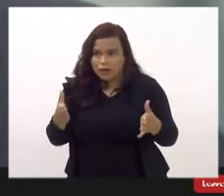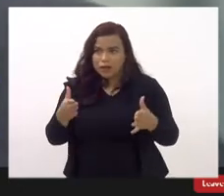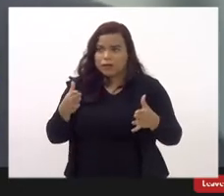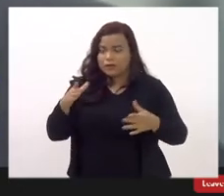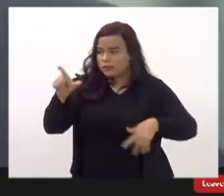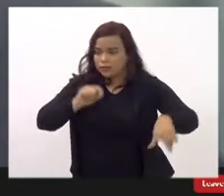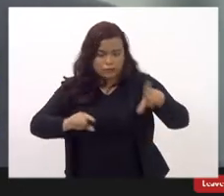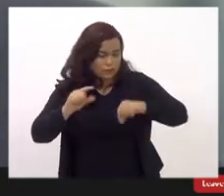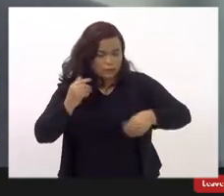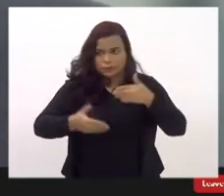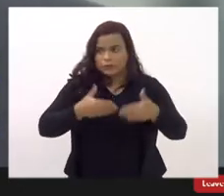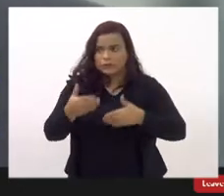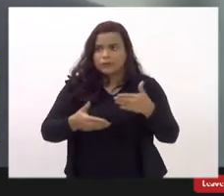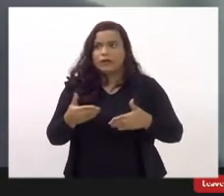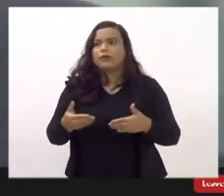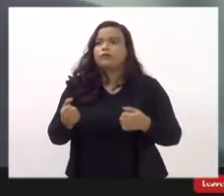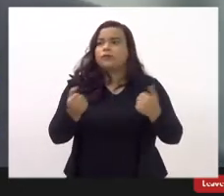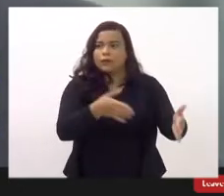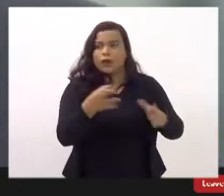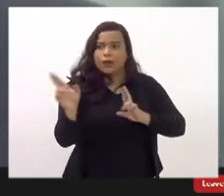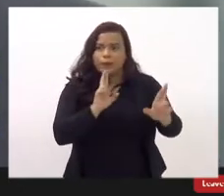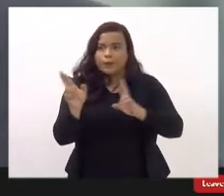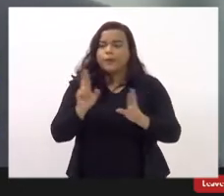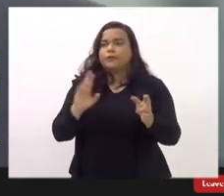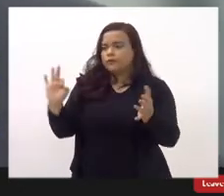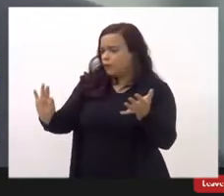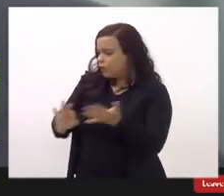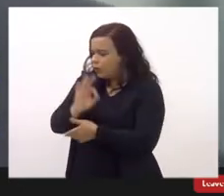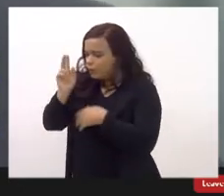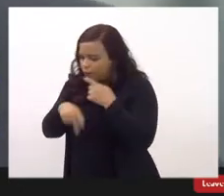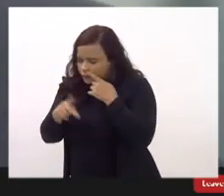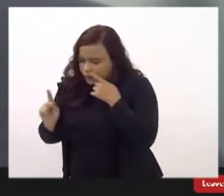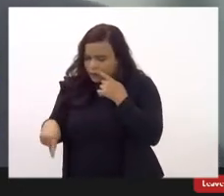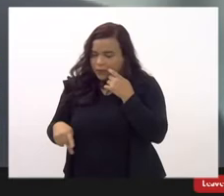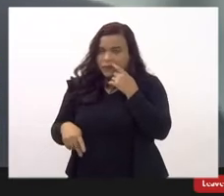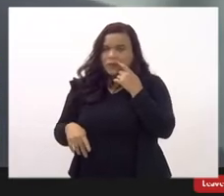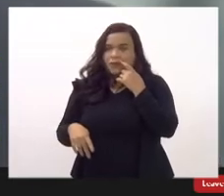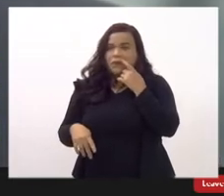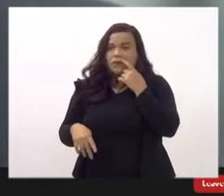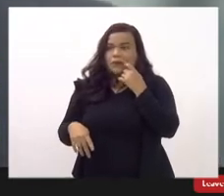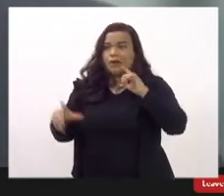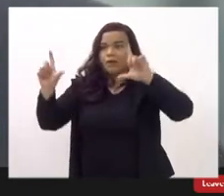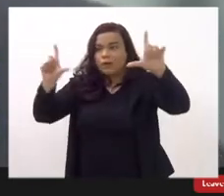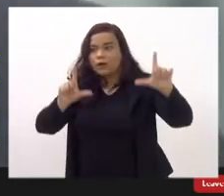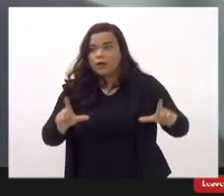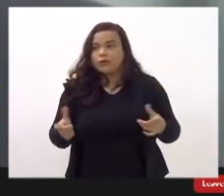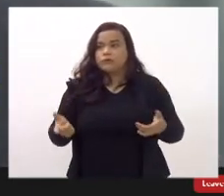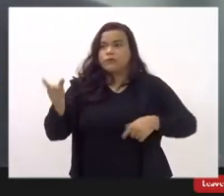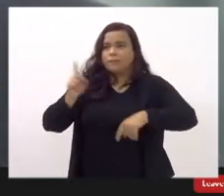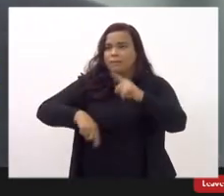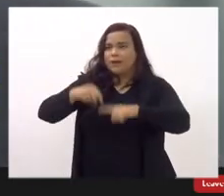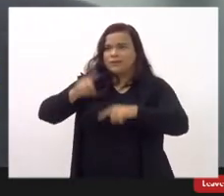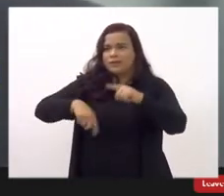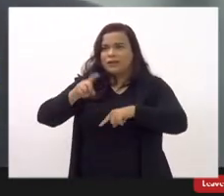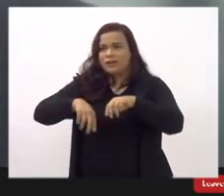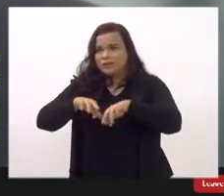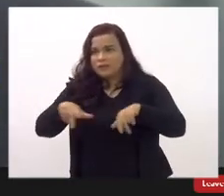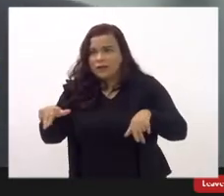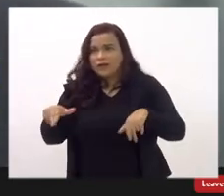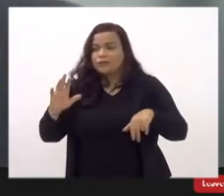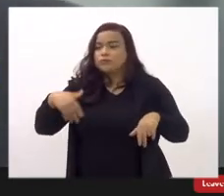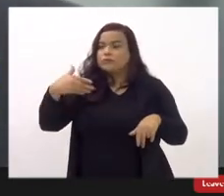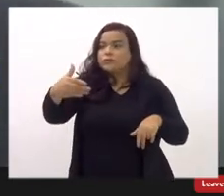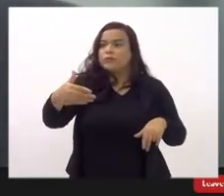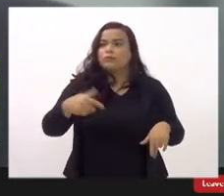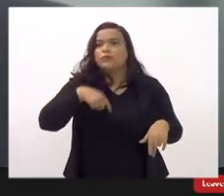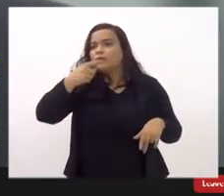seletivo, colocar recursos, contratar professores, giz, quadro, materiais, e depois você não